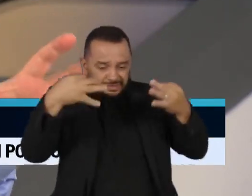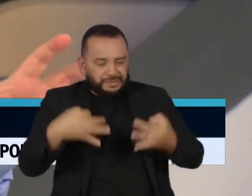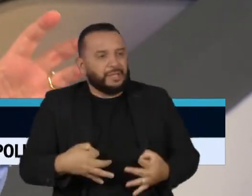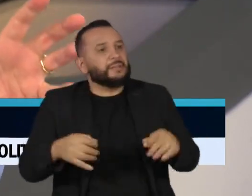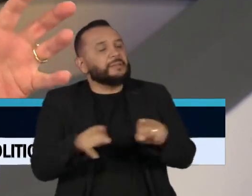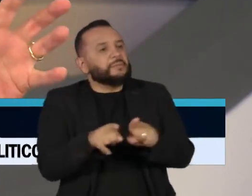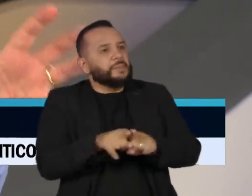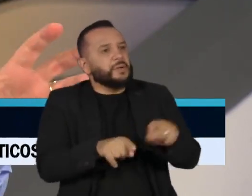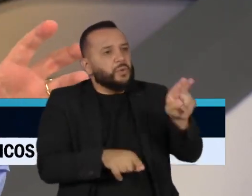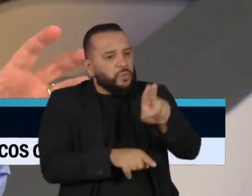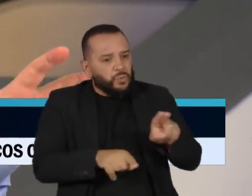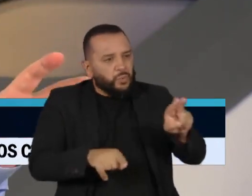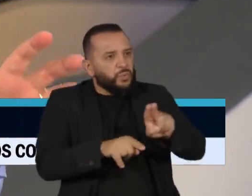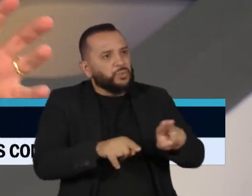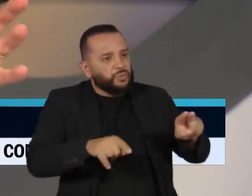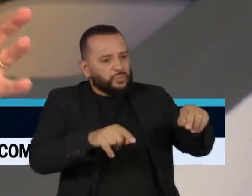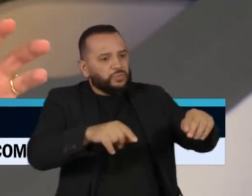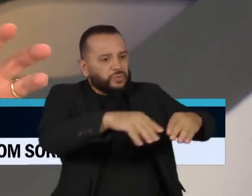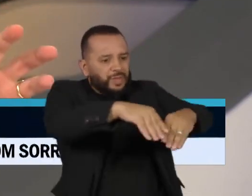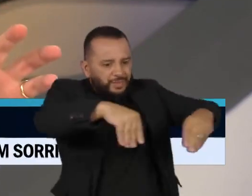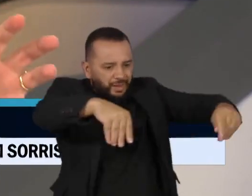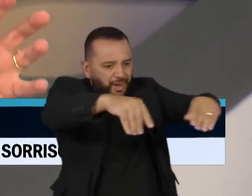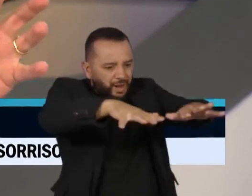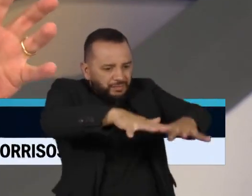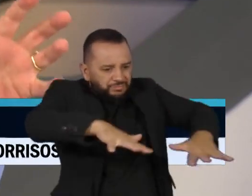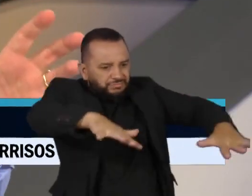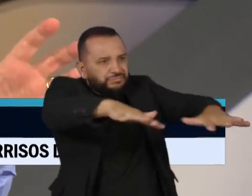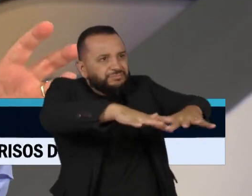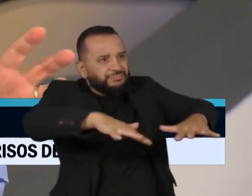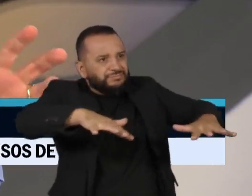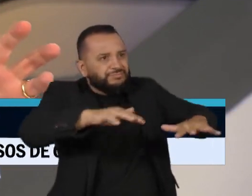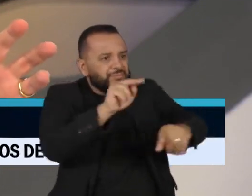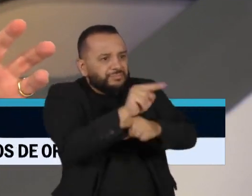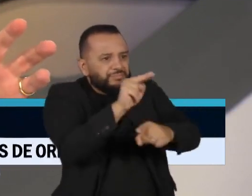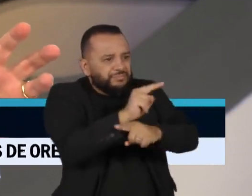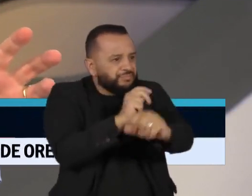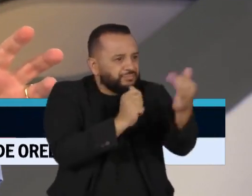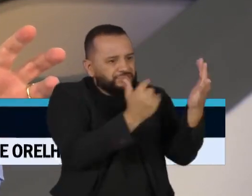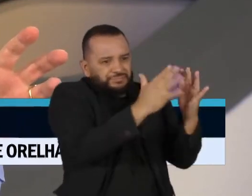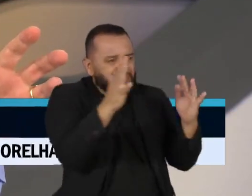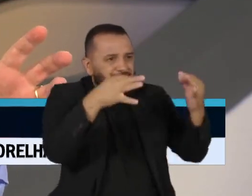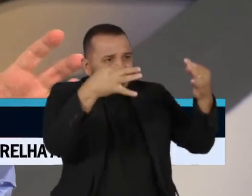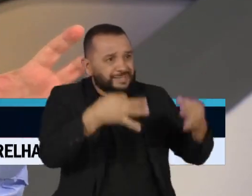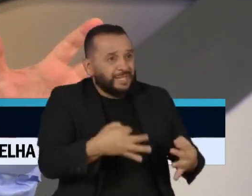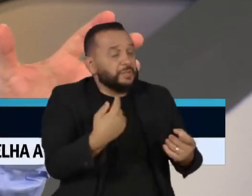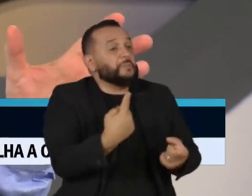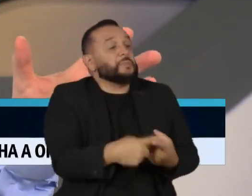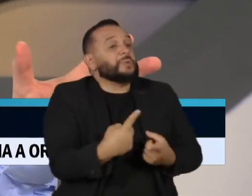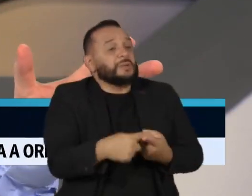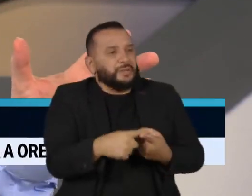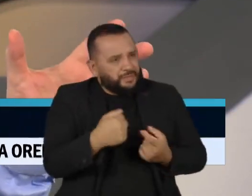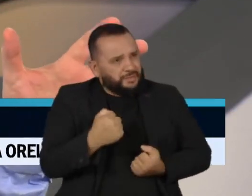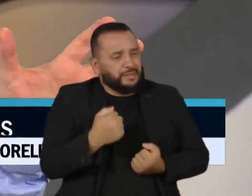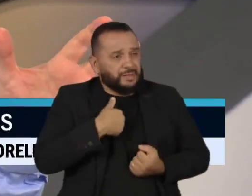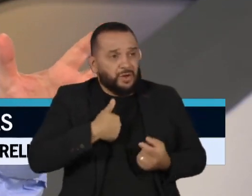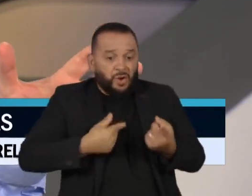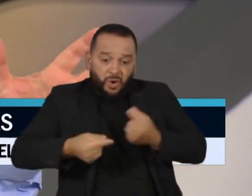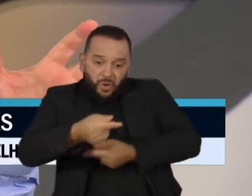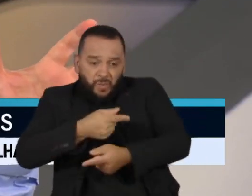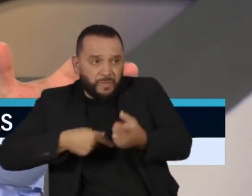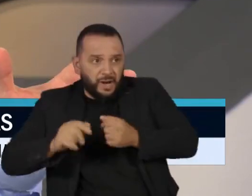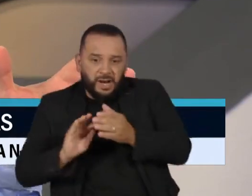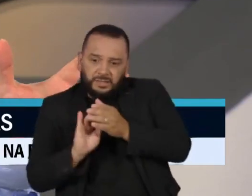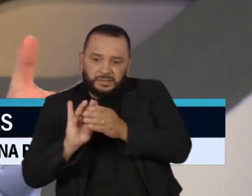e a manutenção dos biomas que seja incrível porque para vender crédito de carbono sobre uma certa